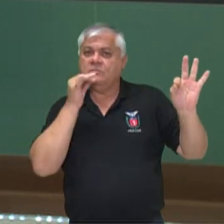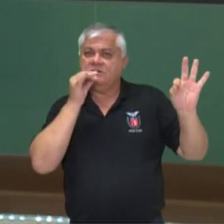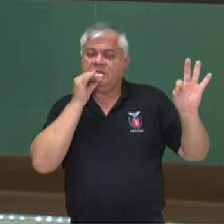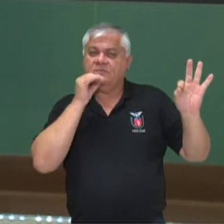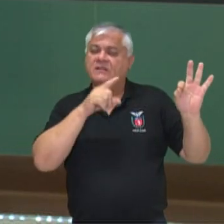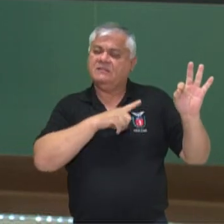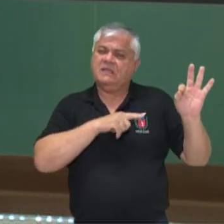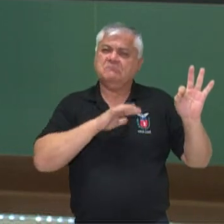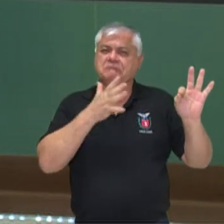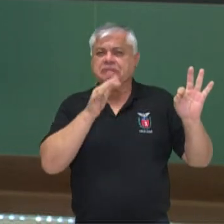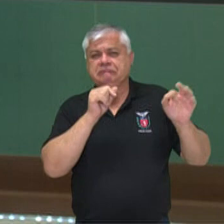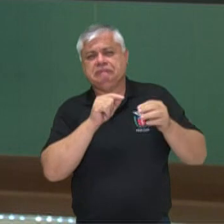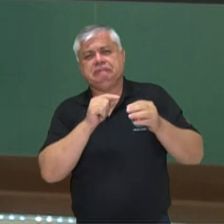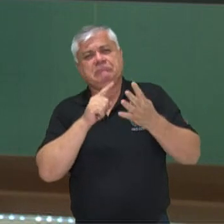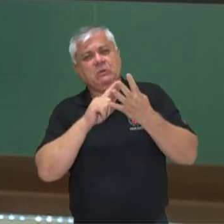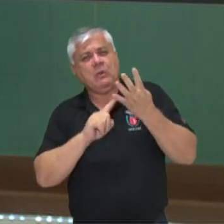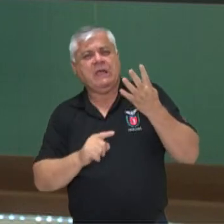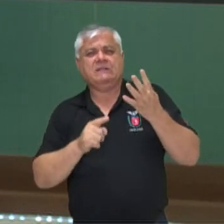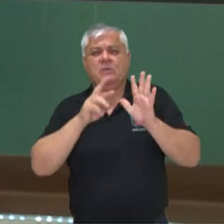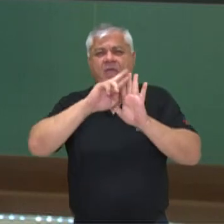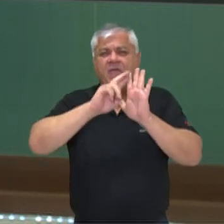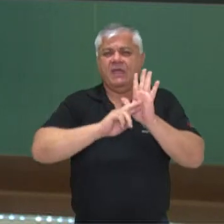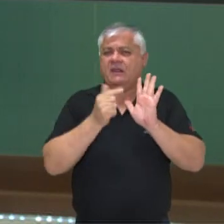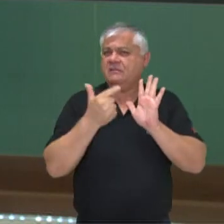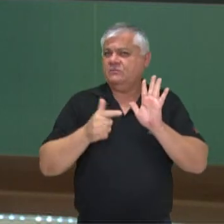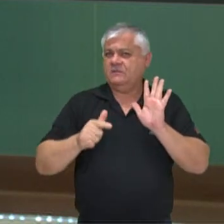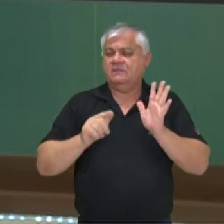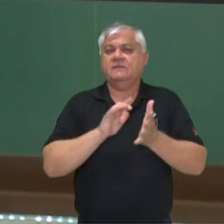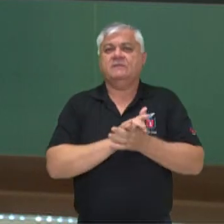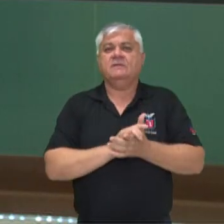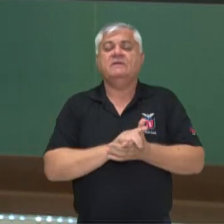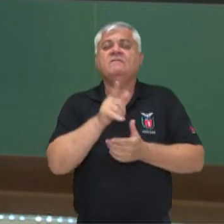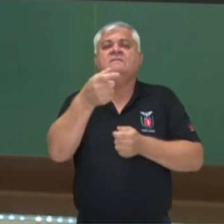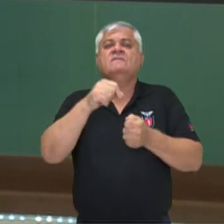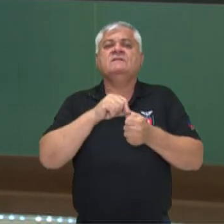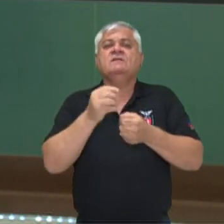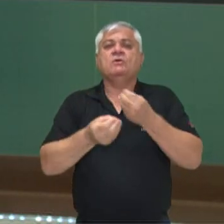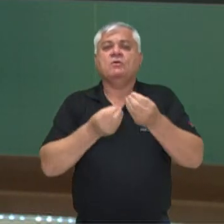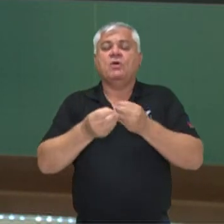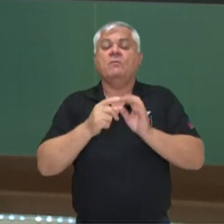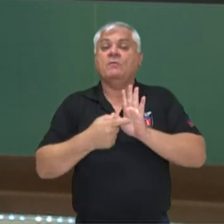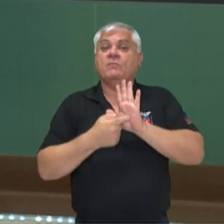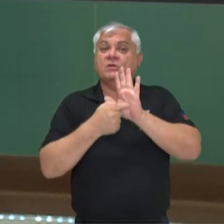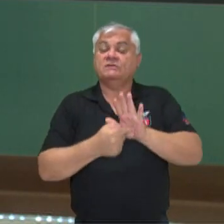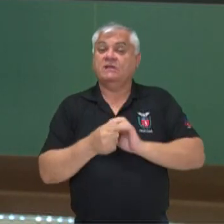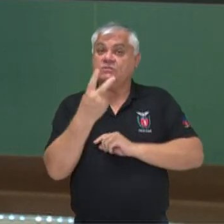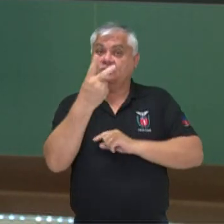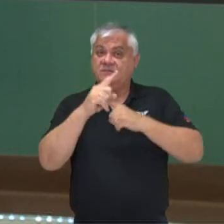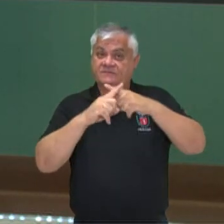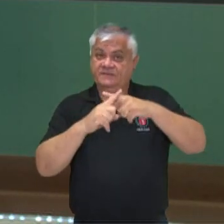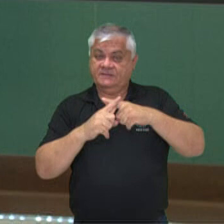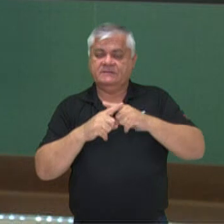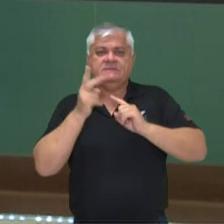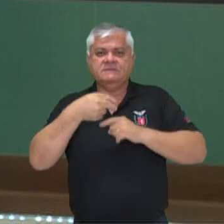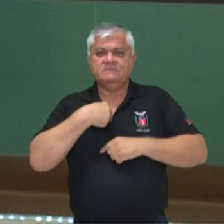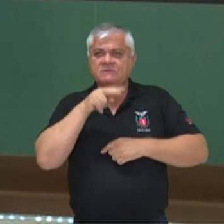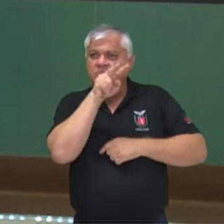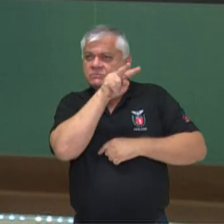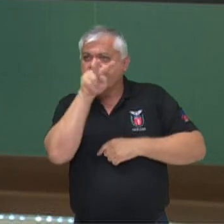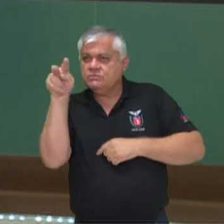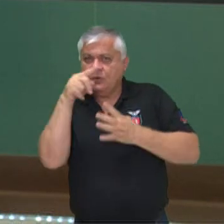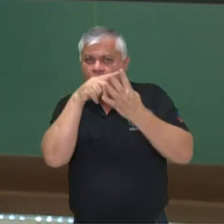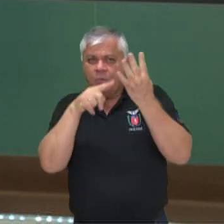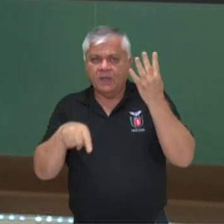de termos, tá? Normalmente, não é regra, mas normal. O que você vai fazer? Colocar em evidência duas vezes. Você olha os 4